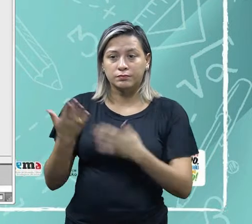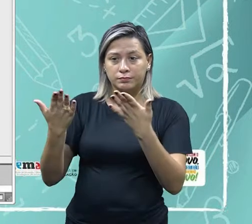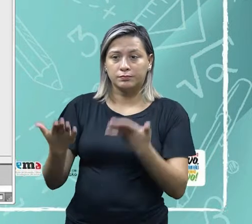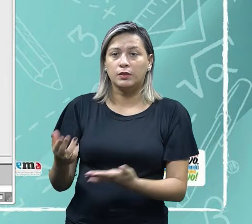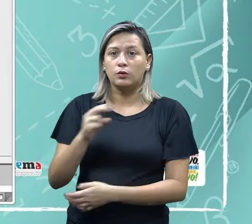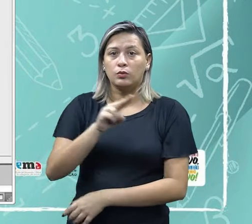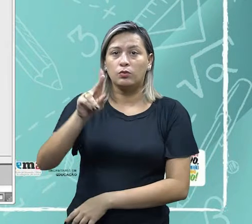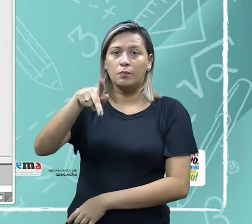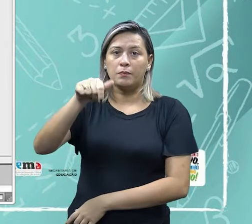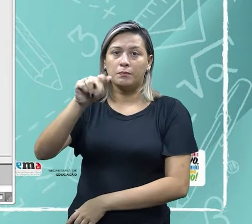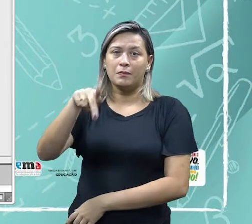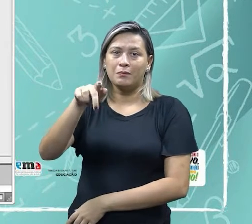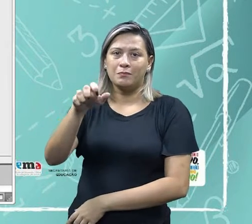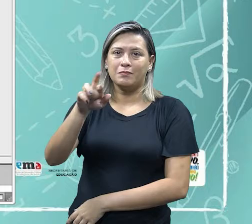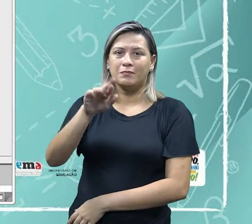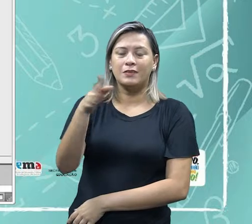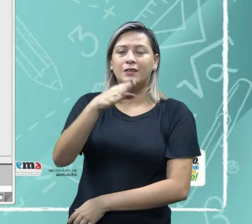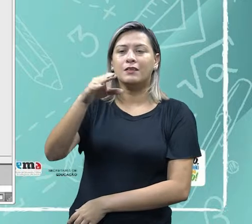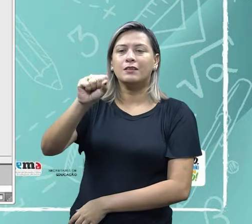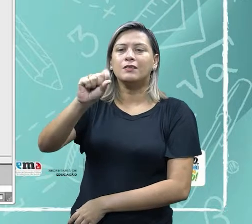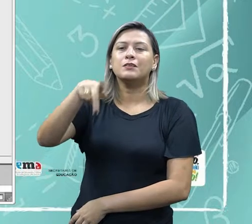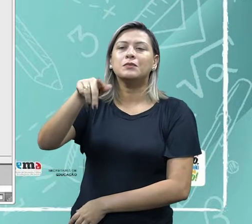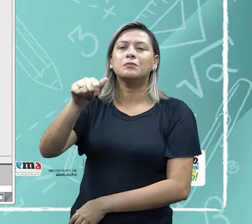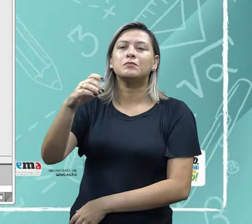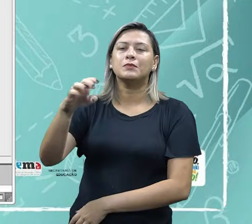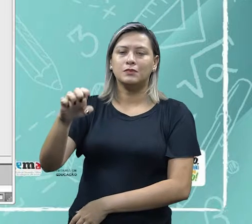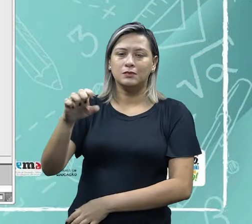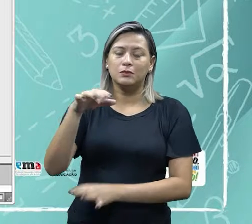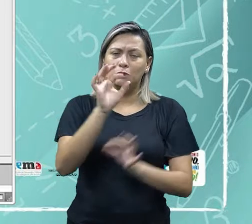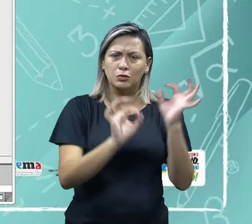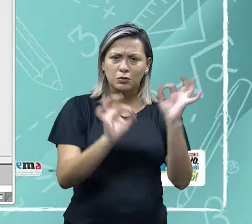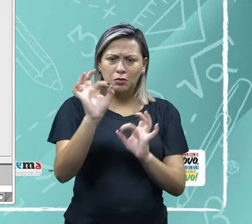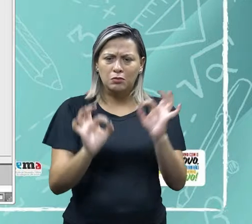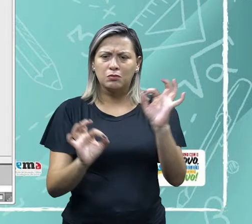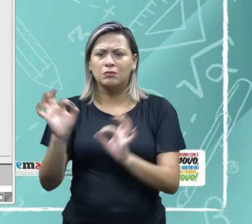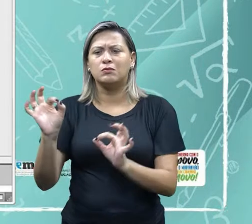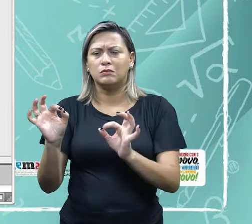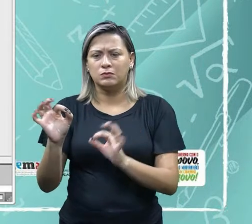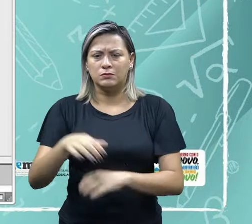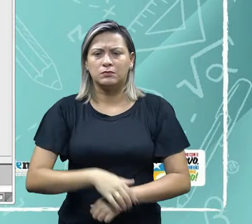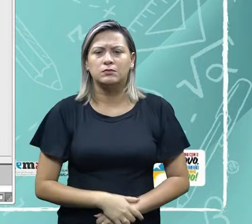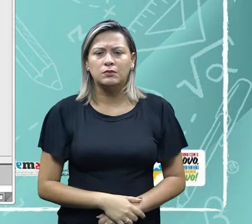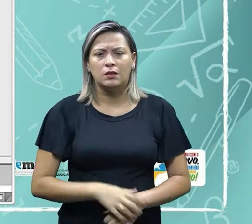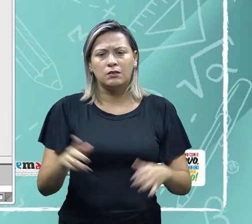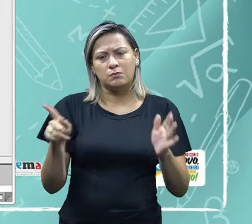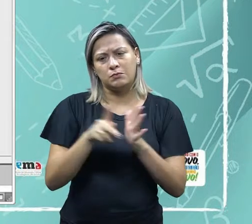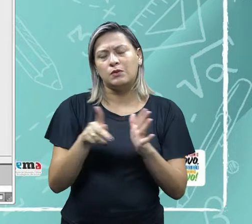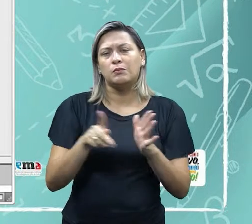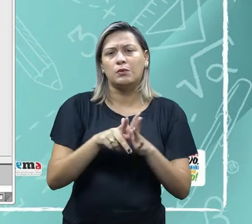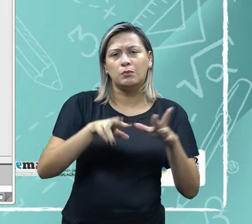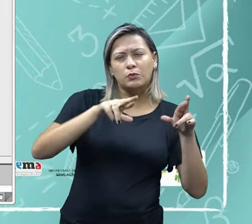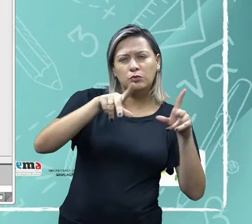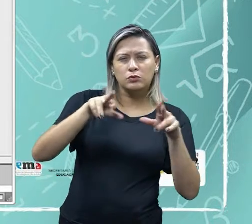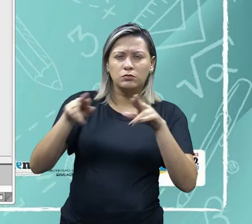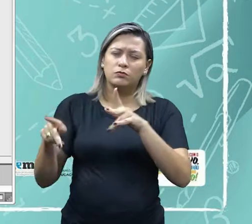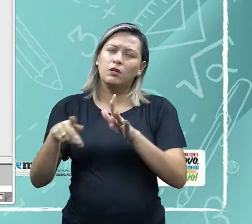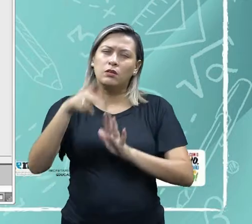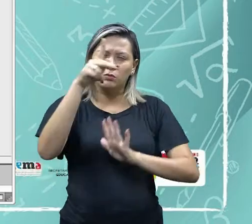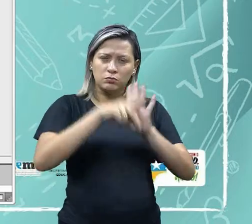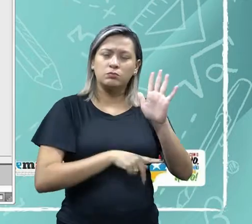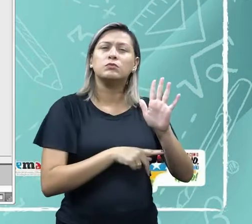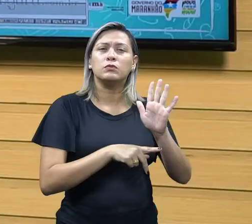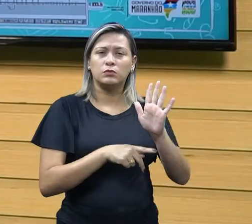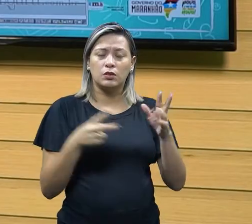São páginas do Paper Space que podem ser configuradas para partes diferentes de um mesmo